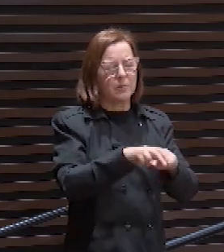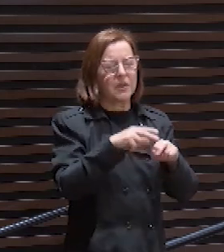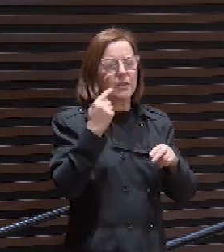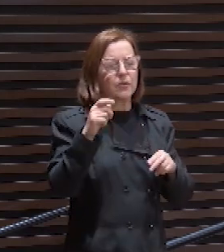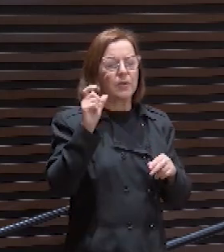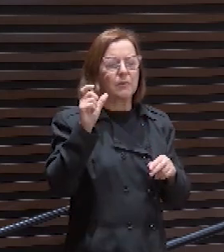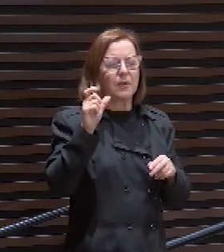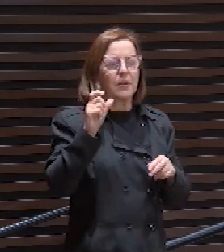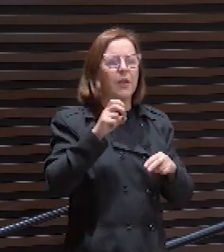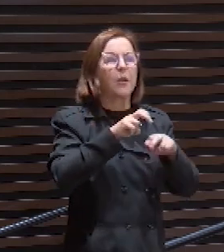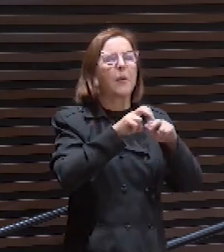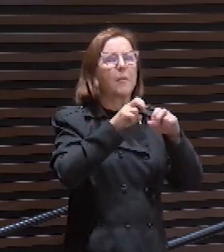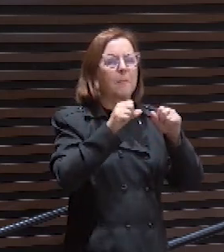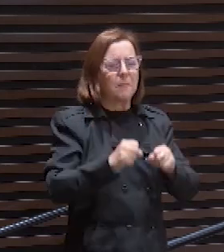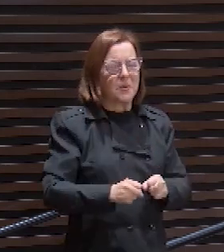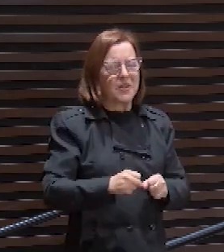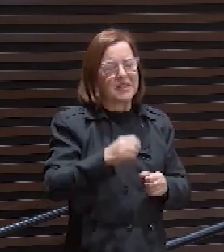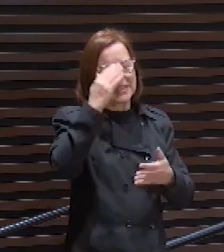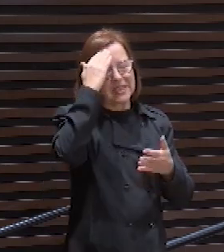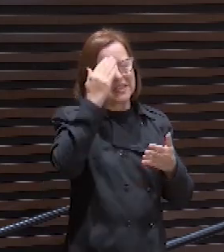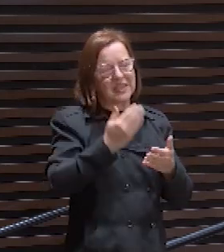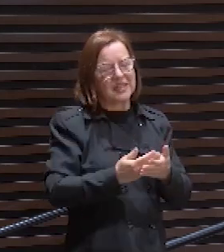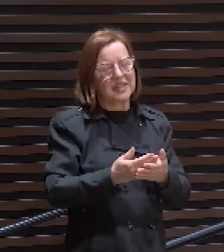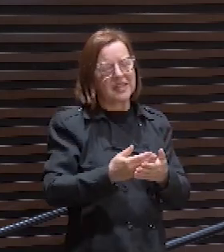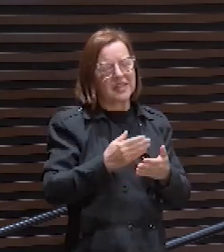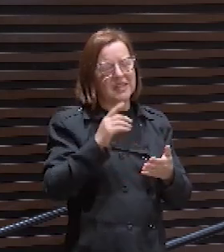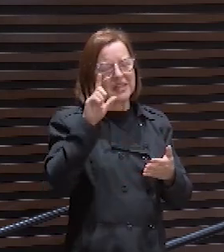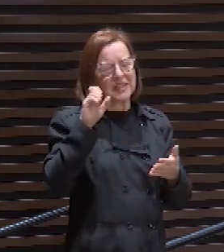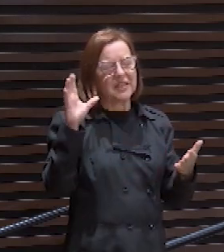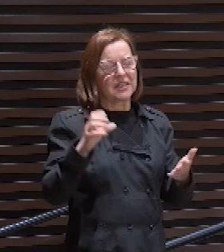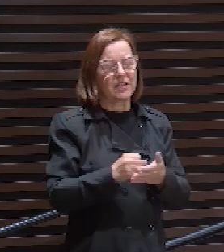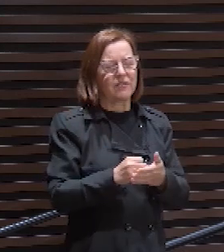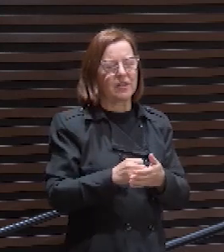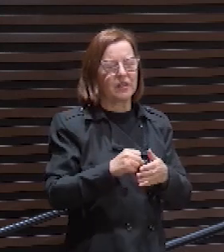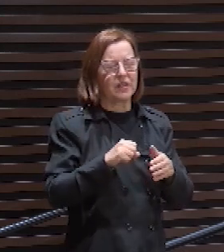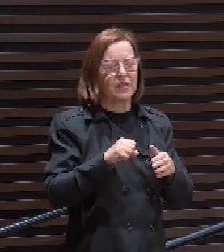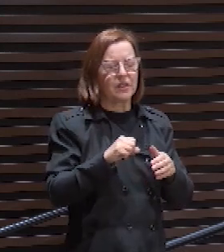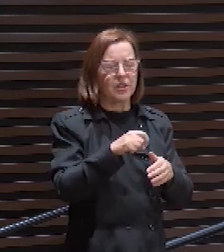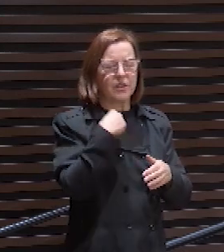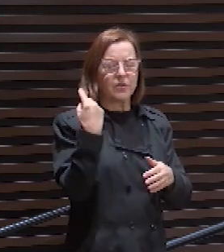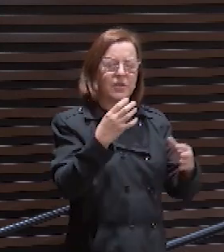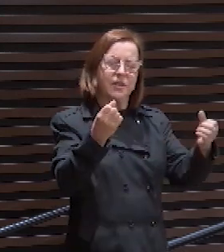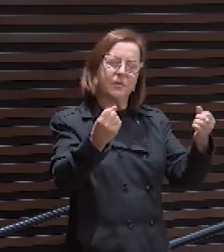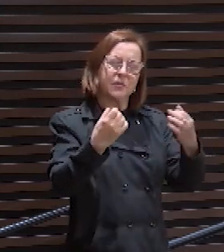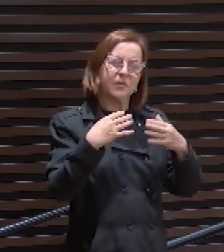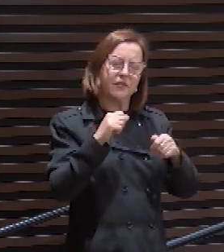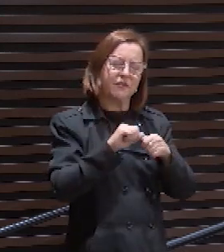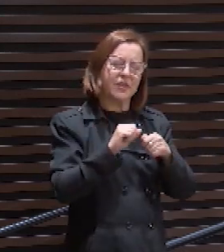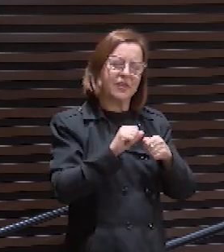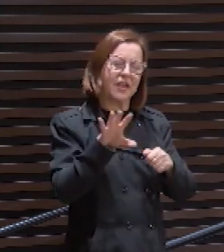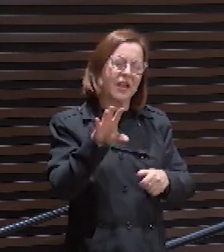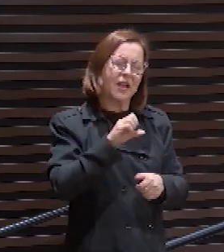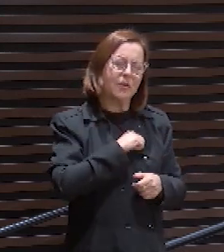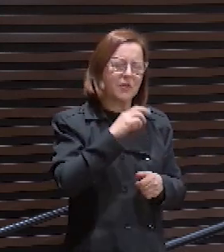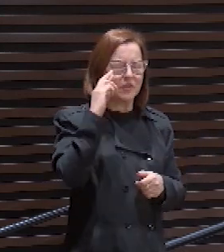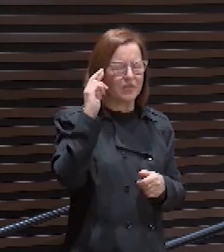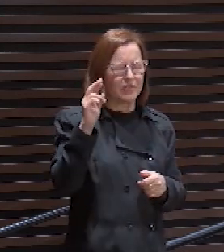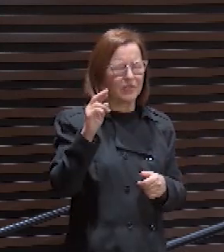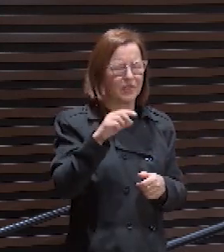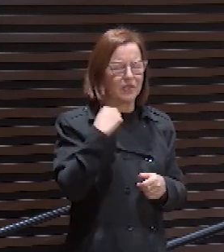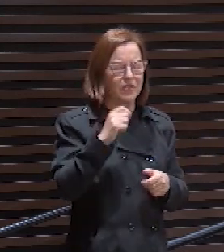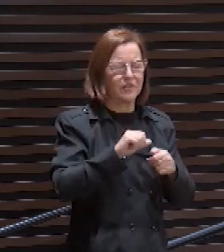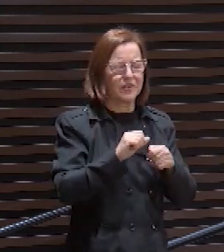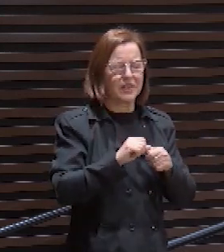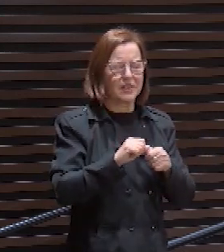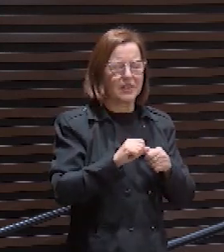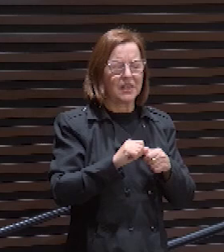serem salvos. Abençoa essa comunidade, nos faça amar ao Senhor, nos faça renunciar tudo